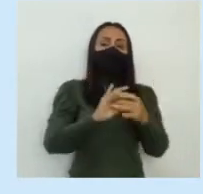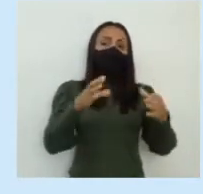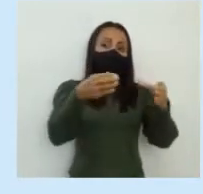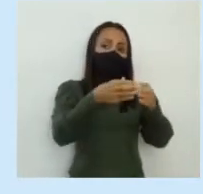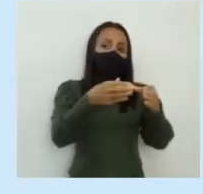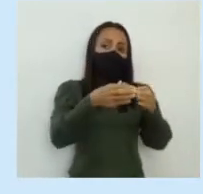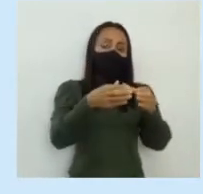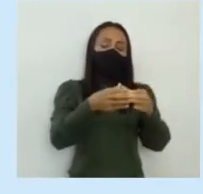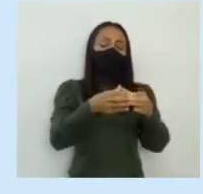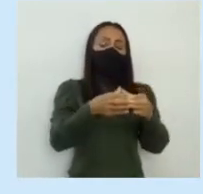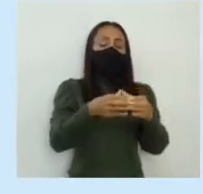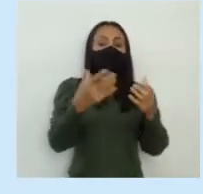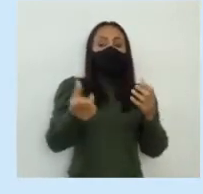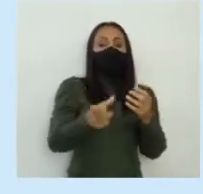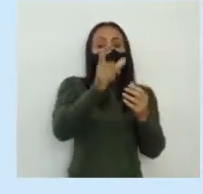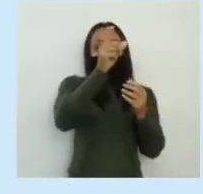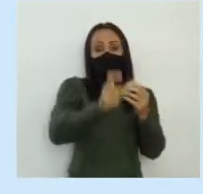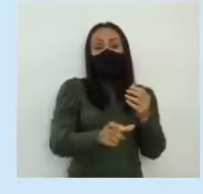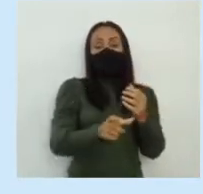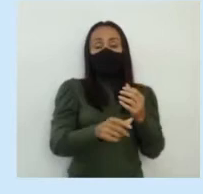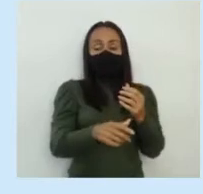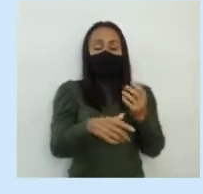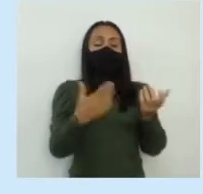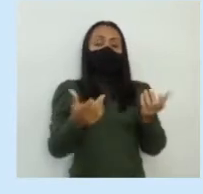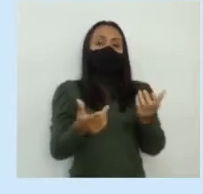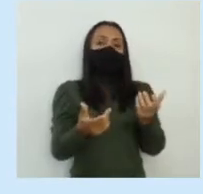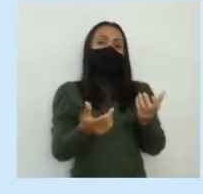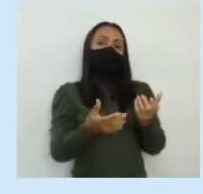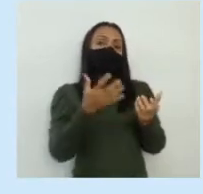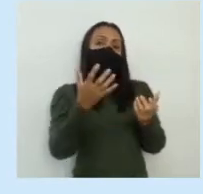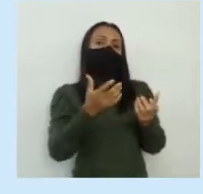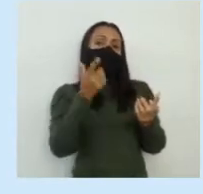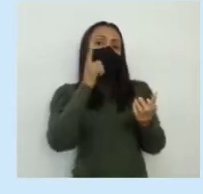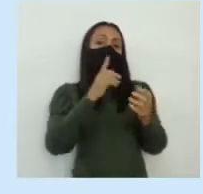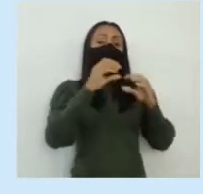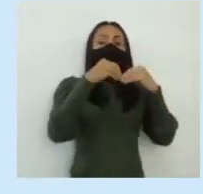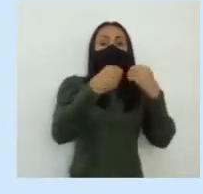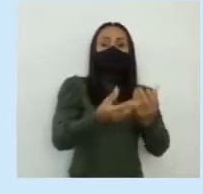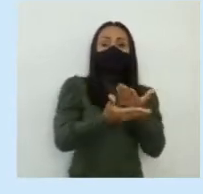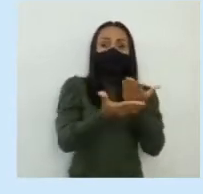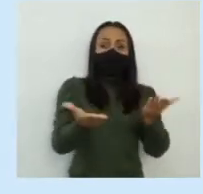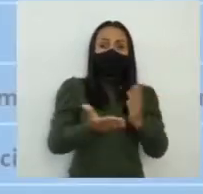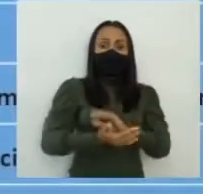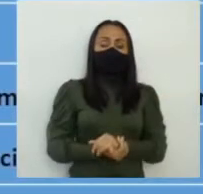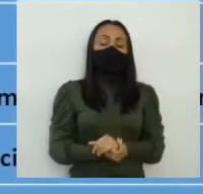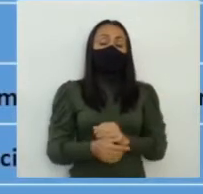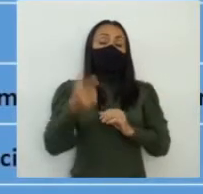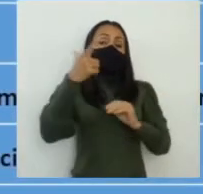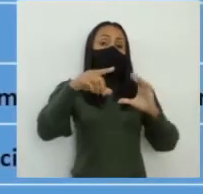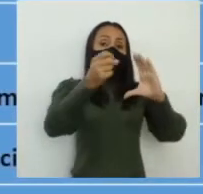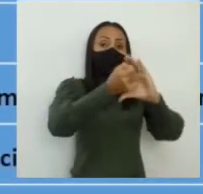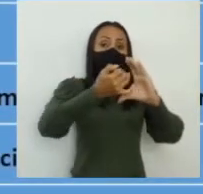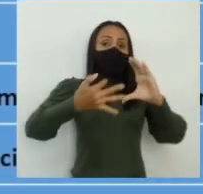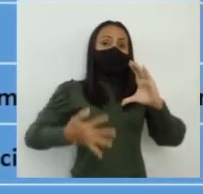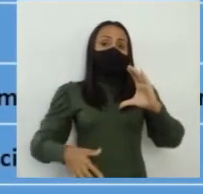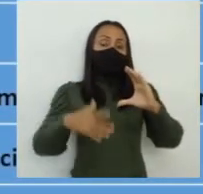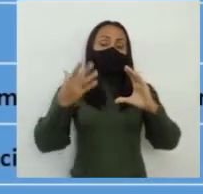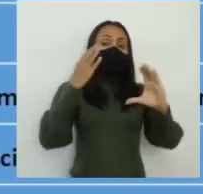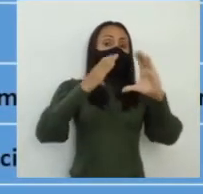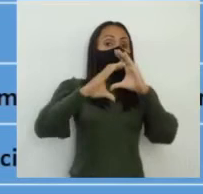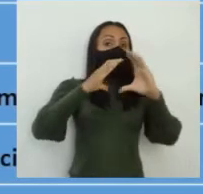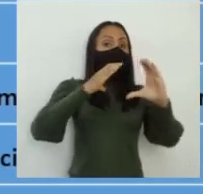que a gente quer atingir. Então a mensagem ela vai ser compreendida. Outra característica, a comunicação